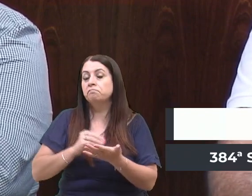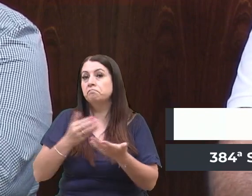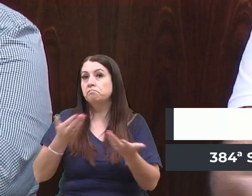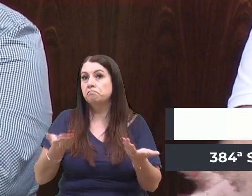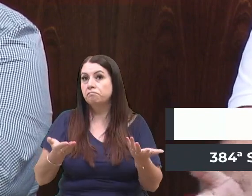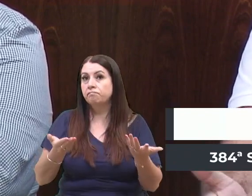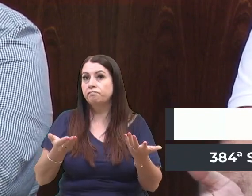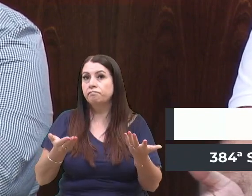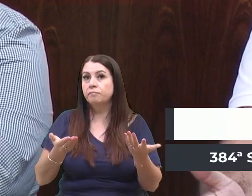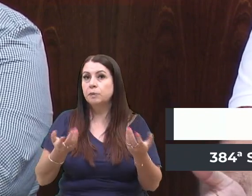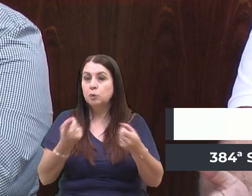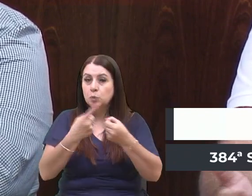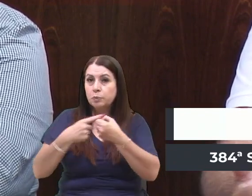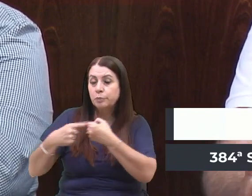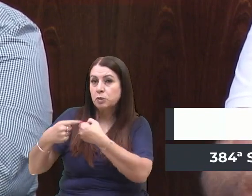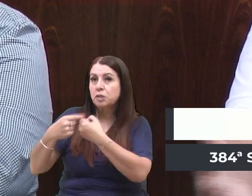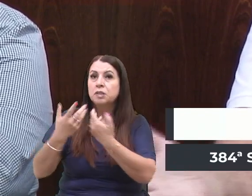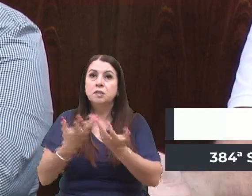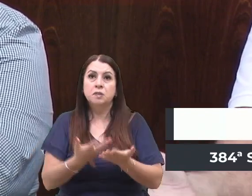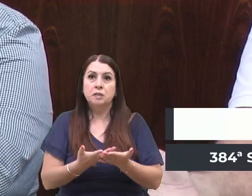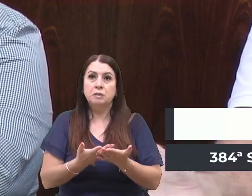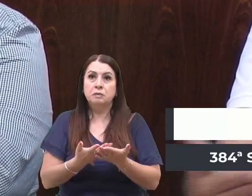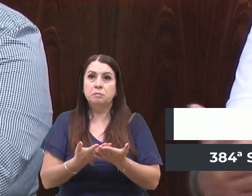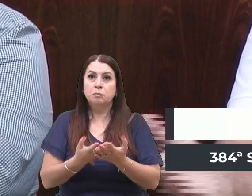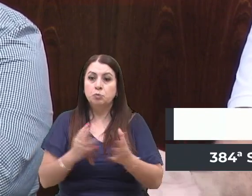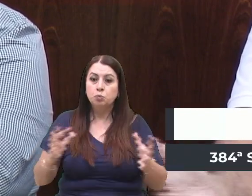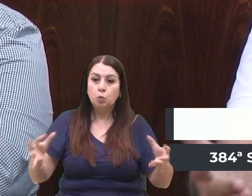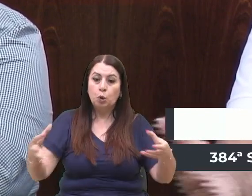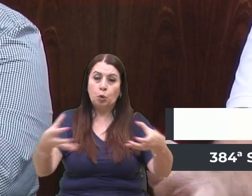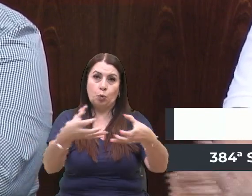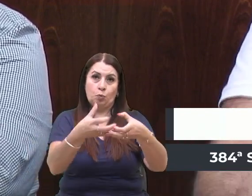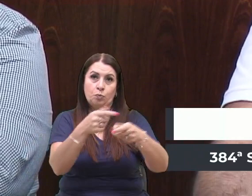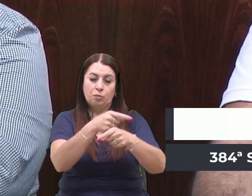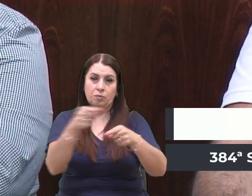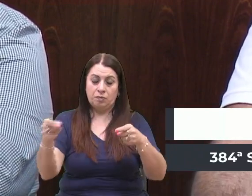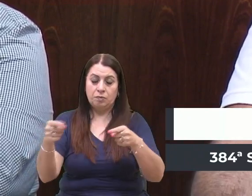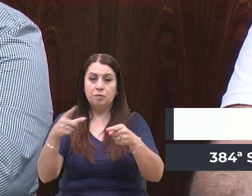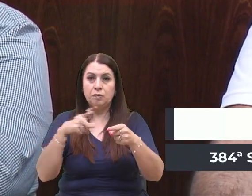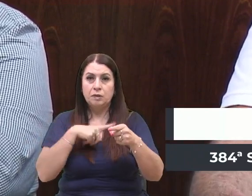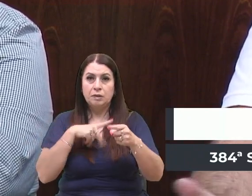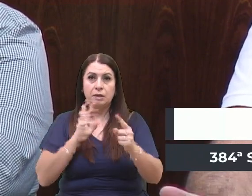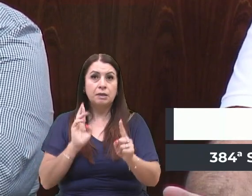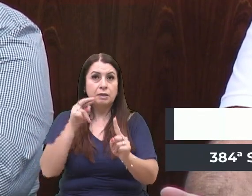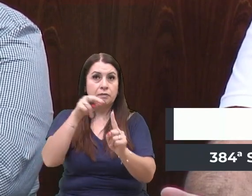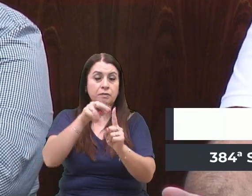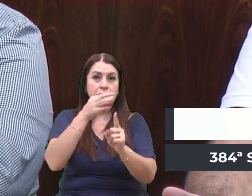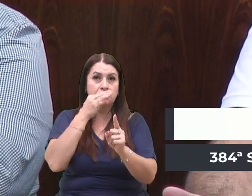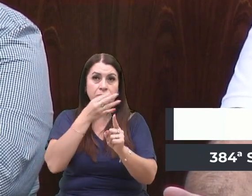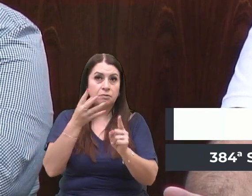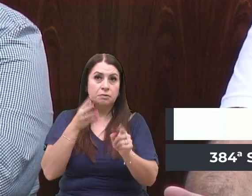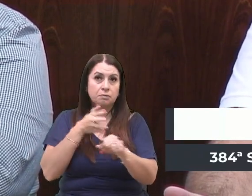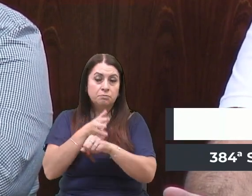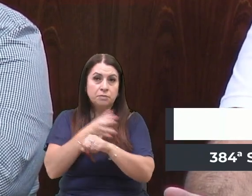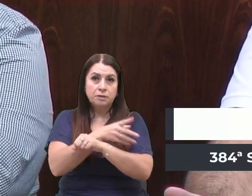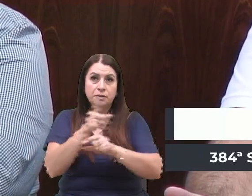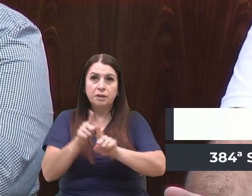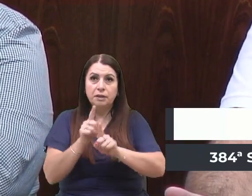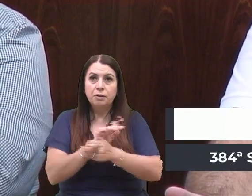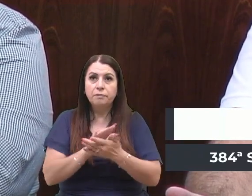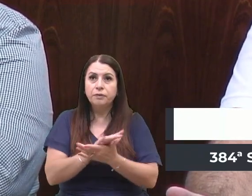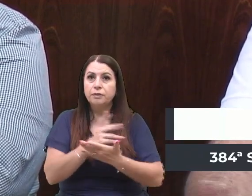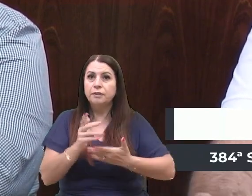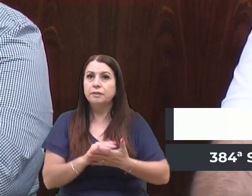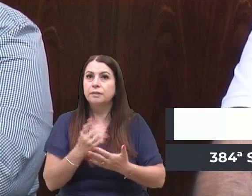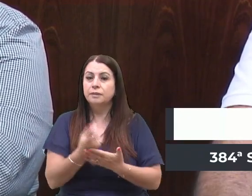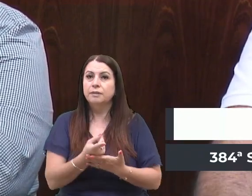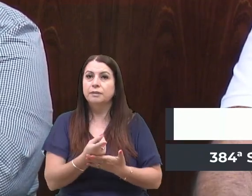os municípios de abrangência aqui e que tem referência em Caxias participarem. E aí eu fico pensando,